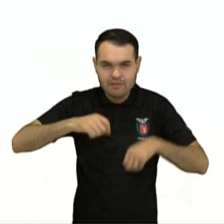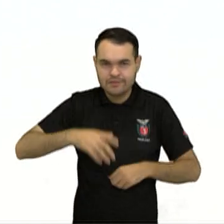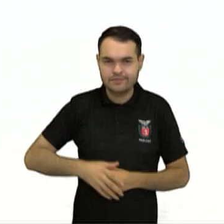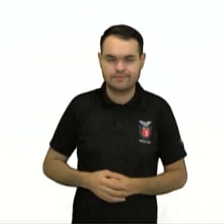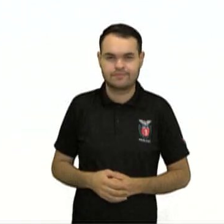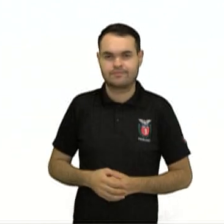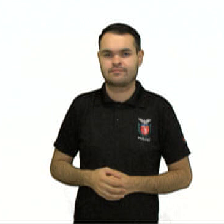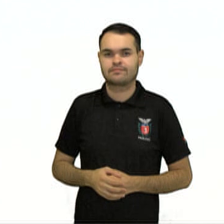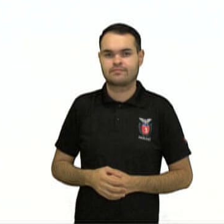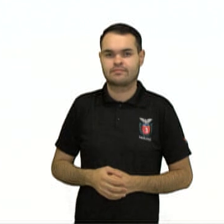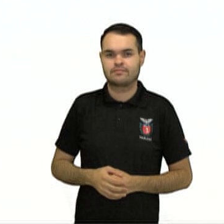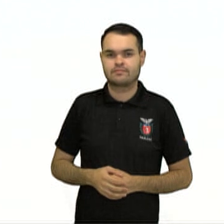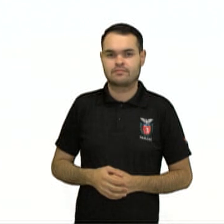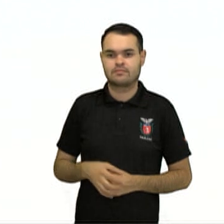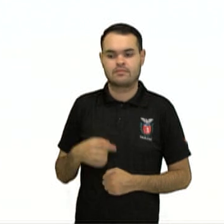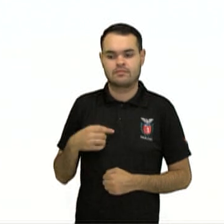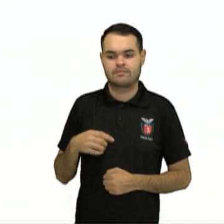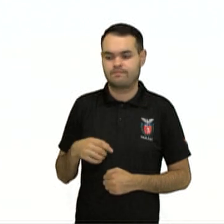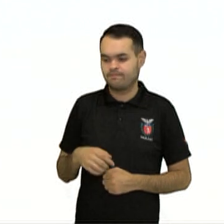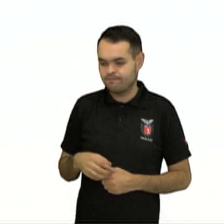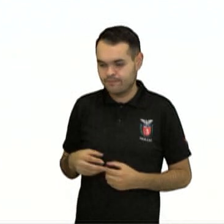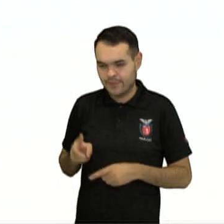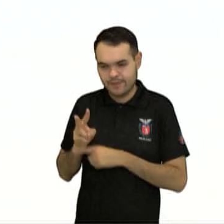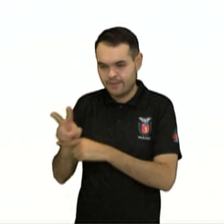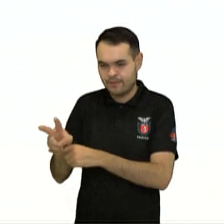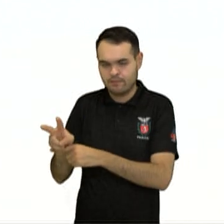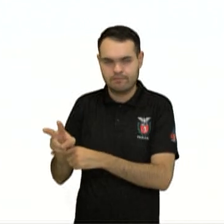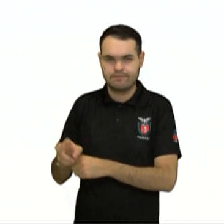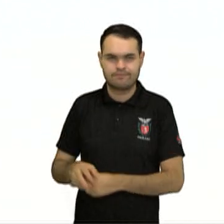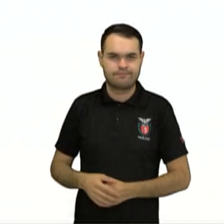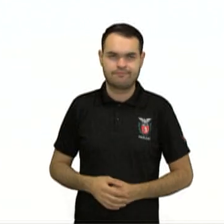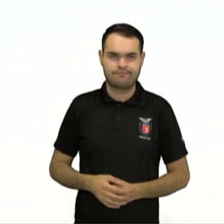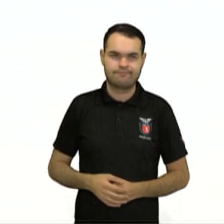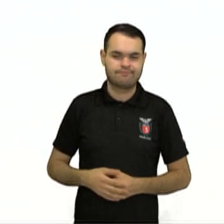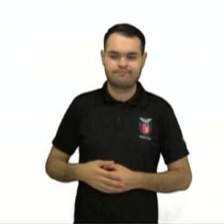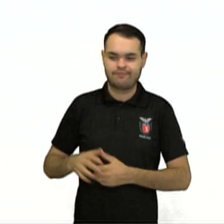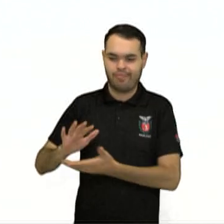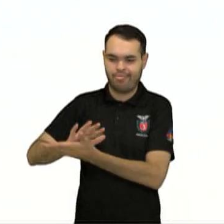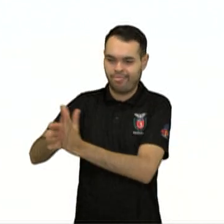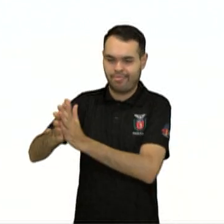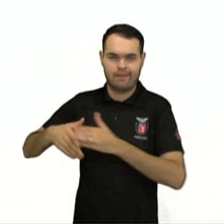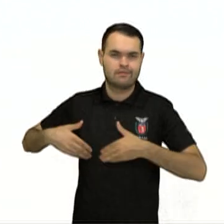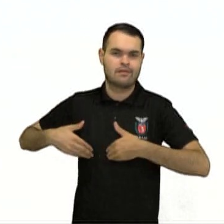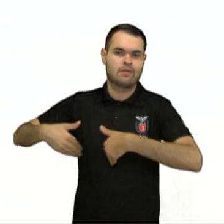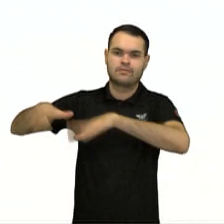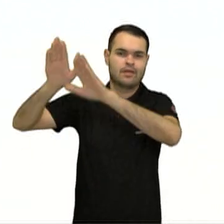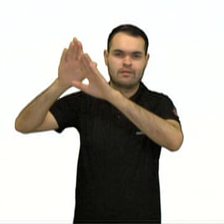gave Audie a book. Eu dei o livro para o Audie, porque já destruiu o livro, vai ficar para ele.